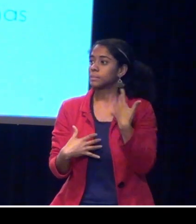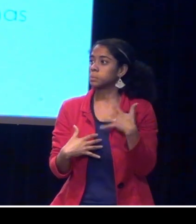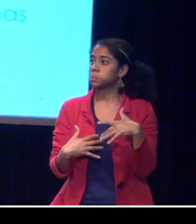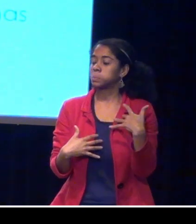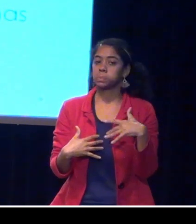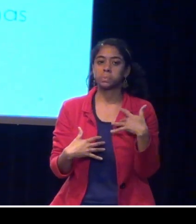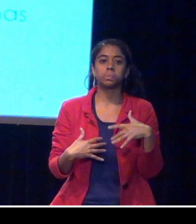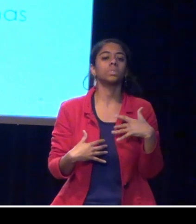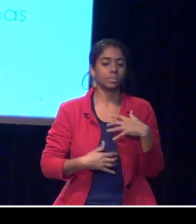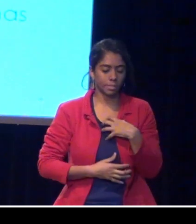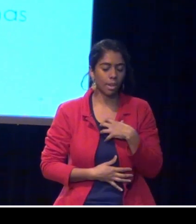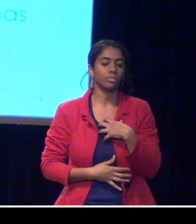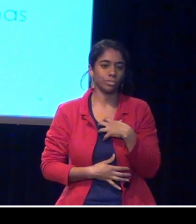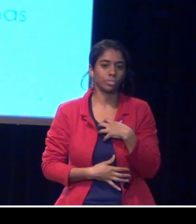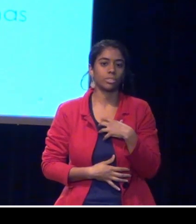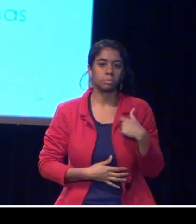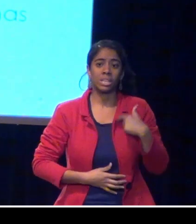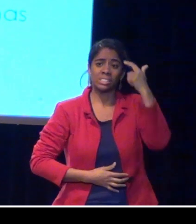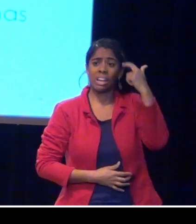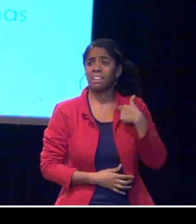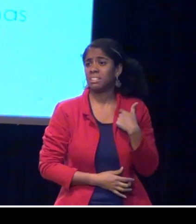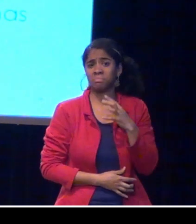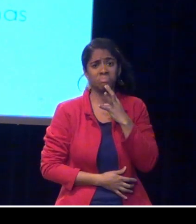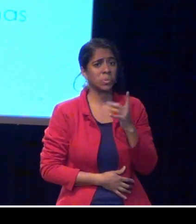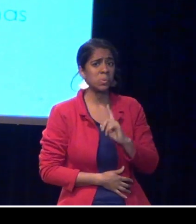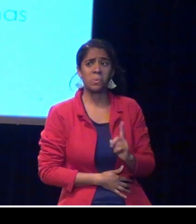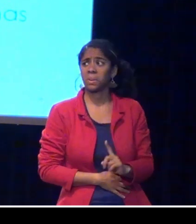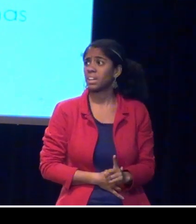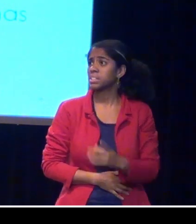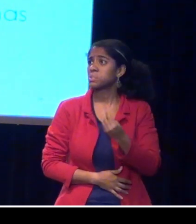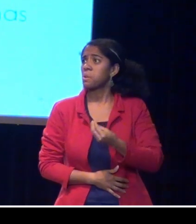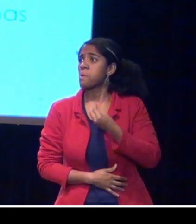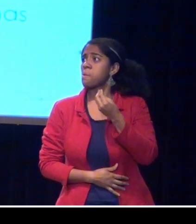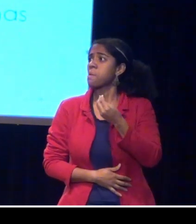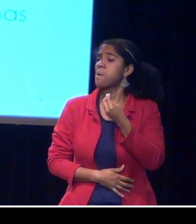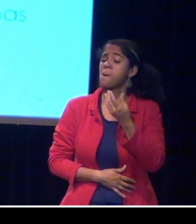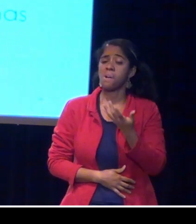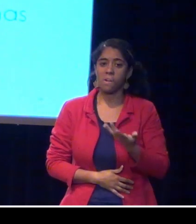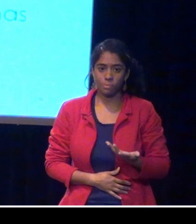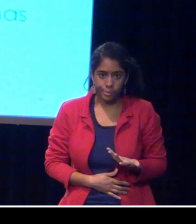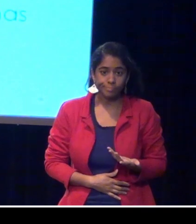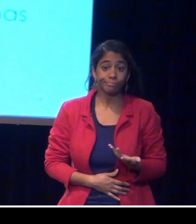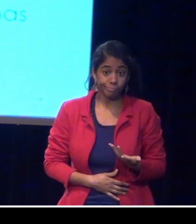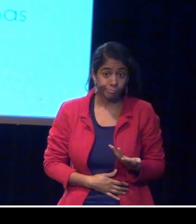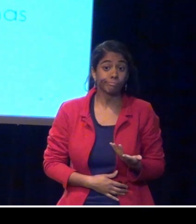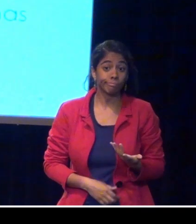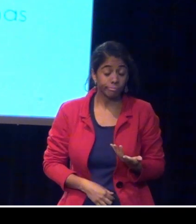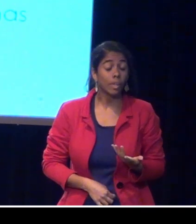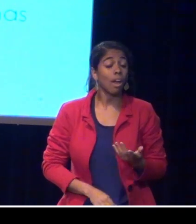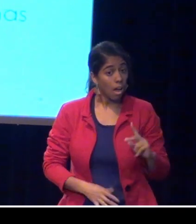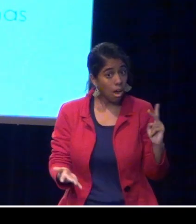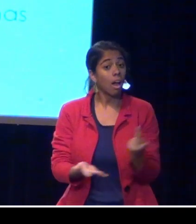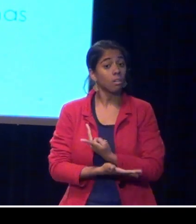medo, né, de falar, eu não conheço isso, né? Muitas vezes a